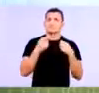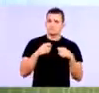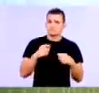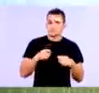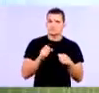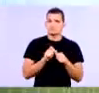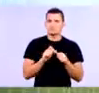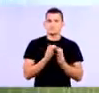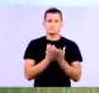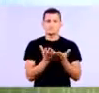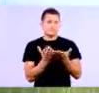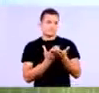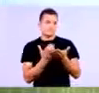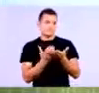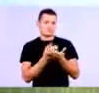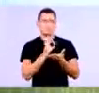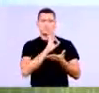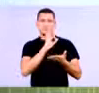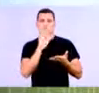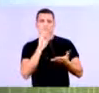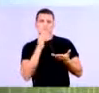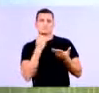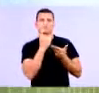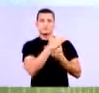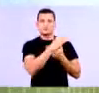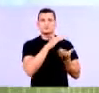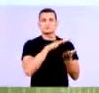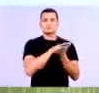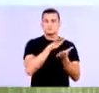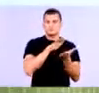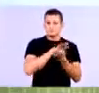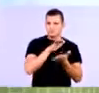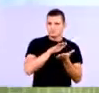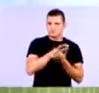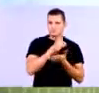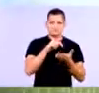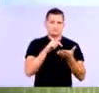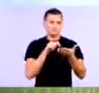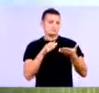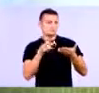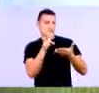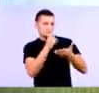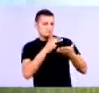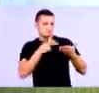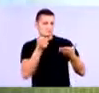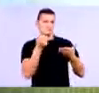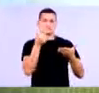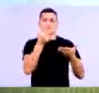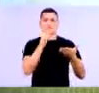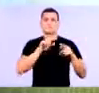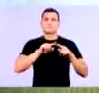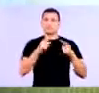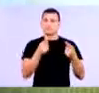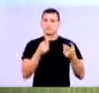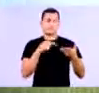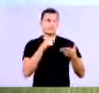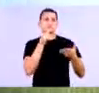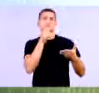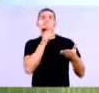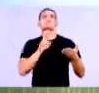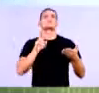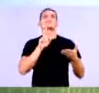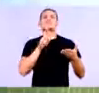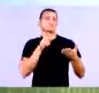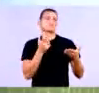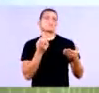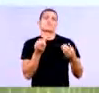livro maravilhoso, manda lá para a gráfica, traz um layout muito bacana se não é utilizado